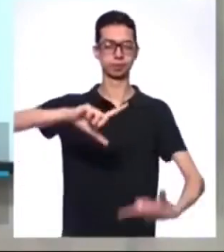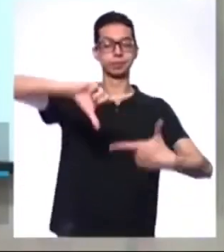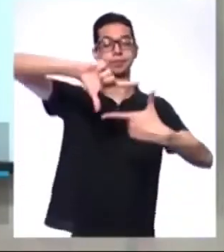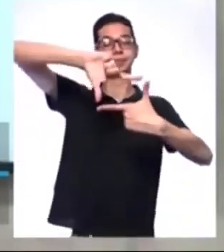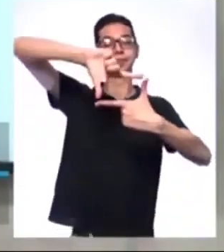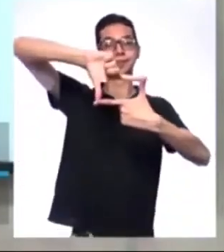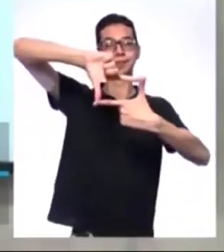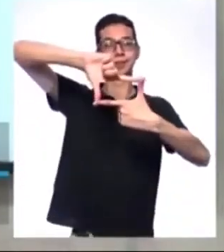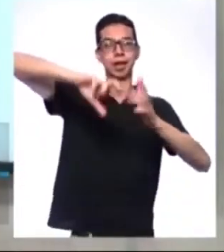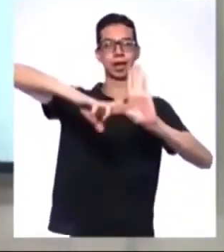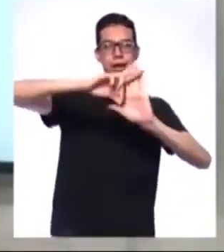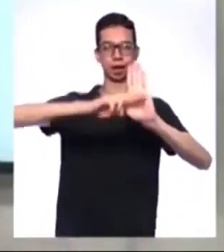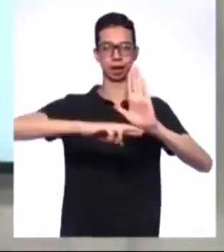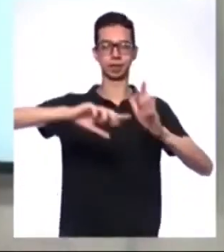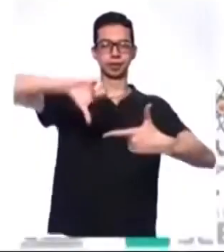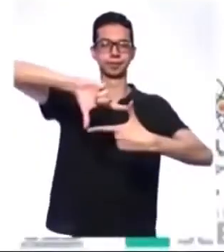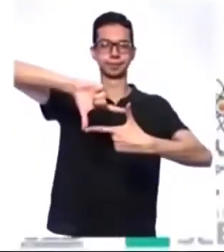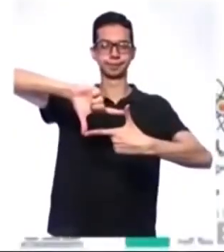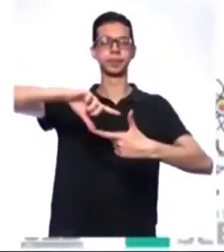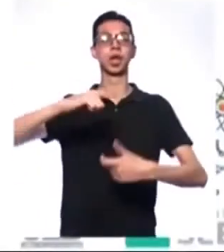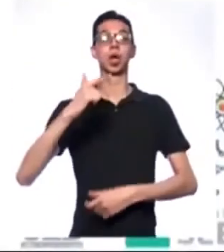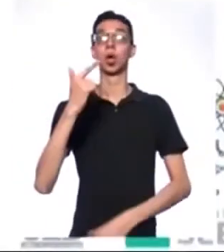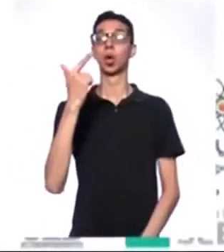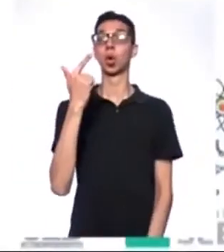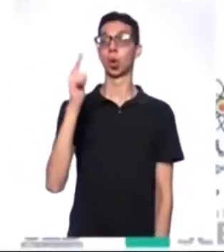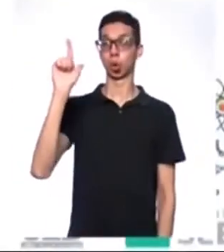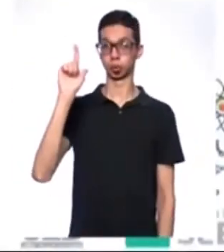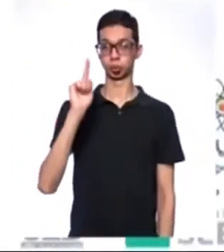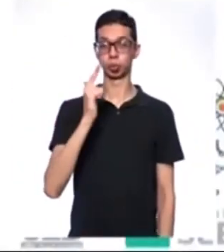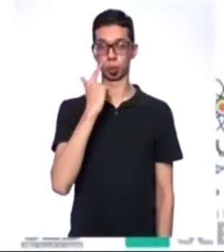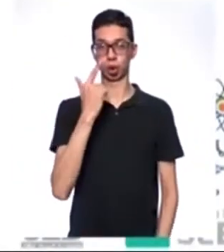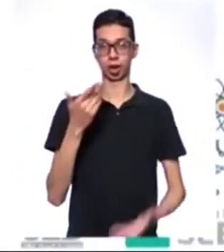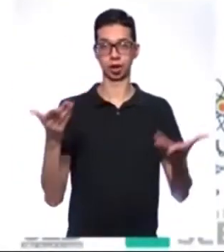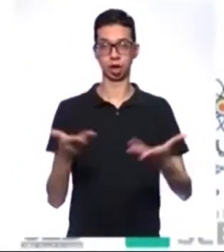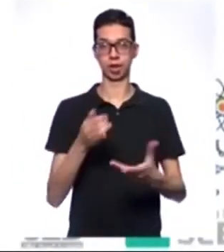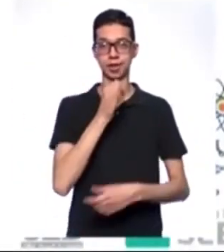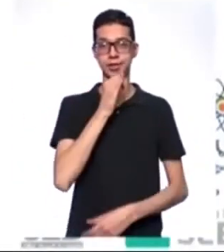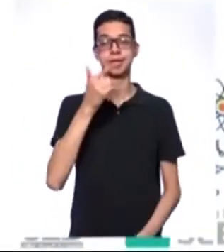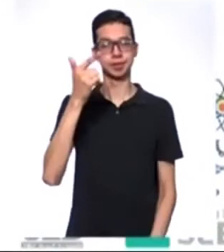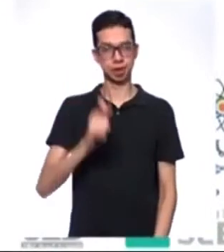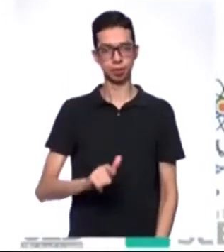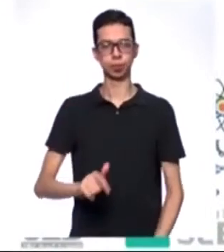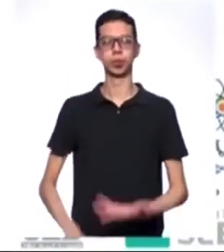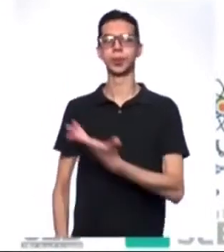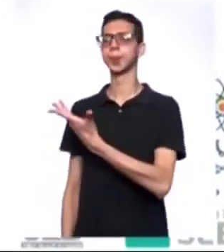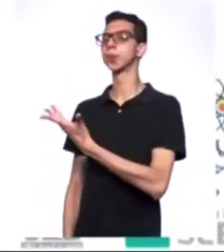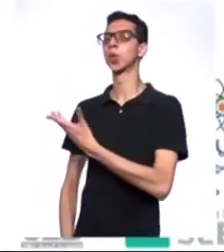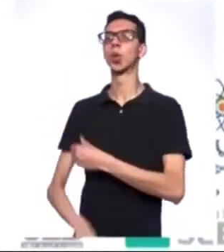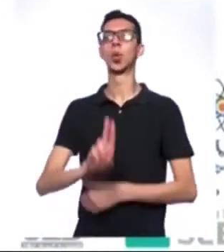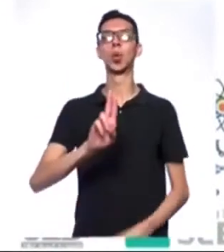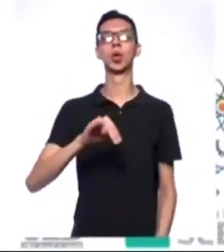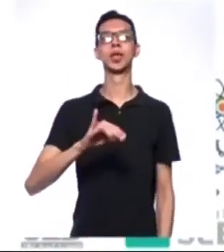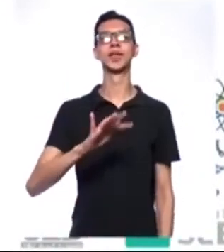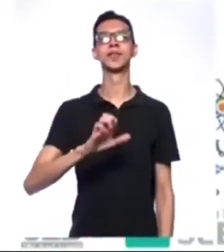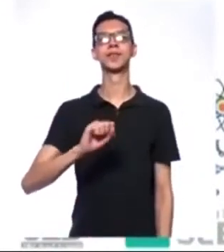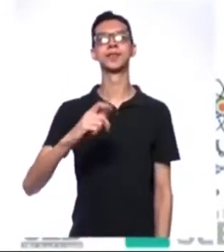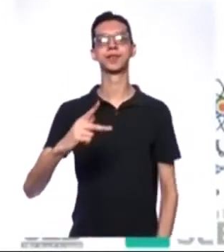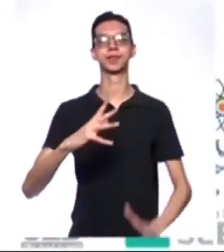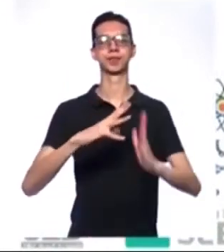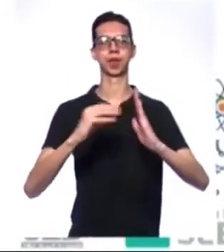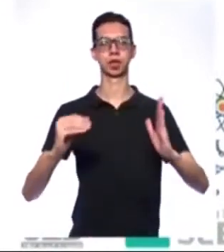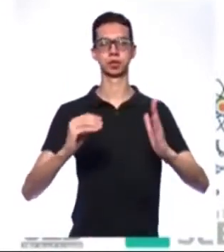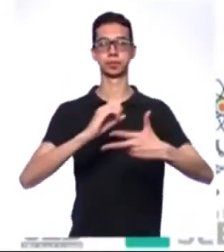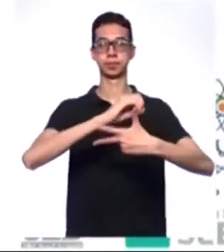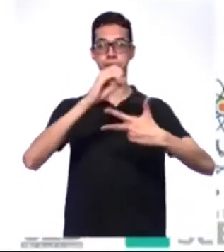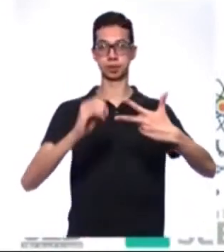vamos a mais um exemplo é mais um exemplo Unifesp modelo Enem as